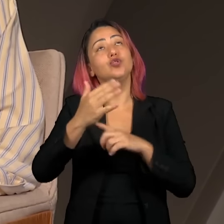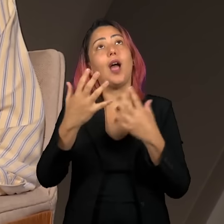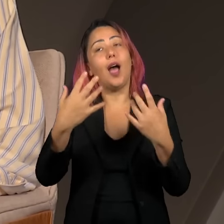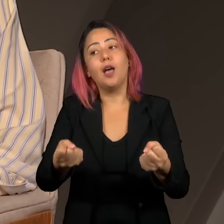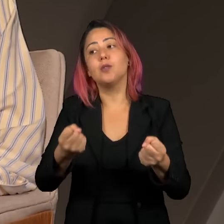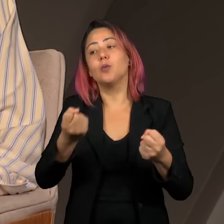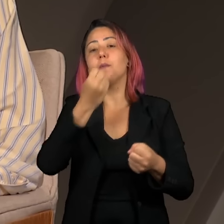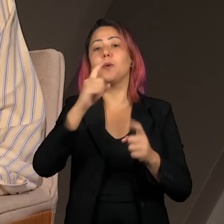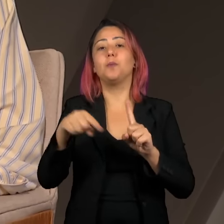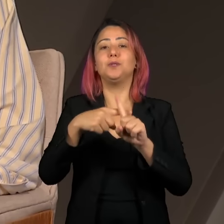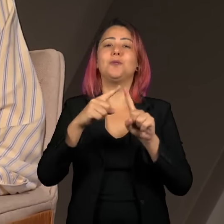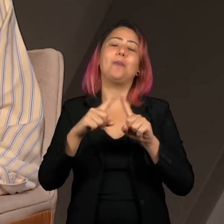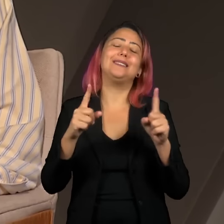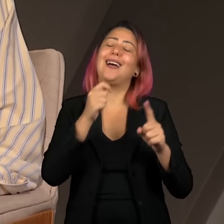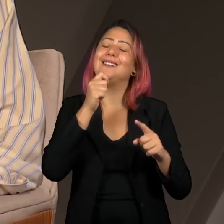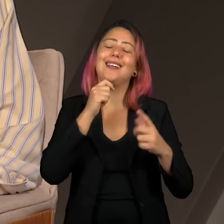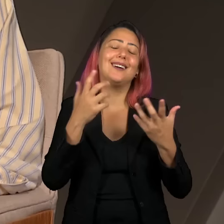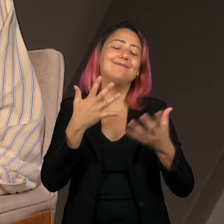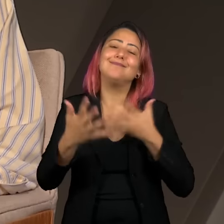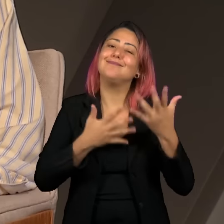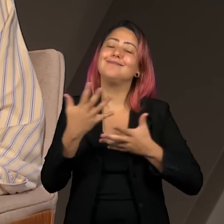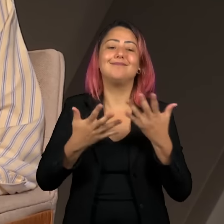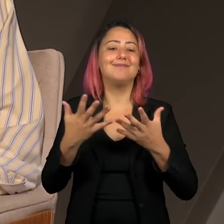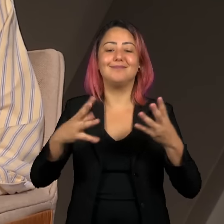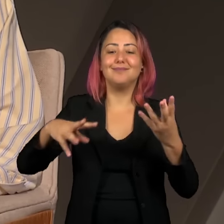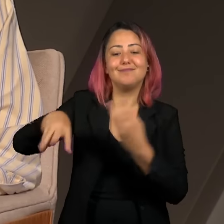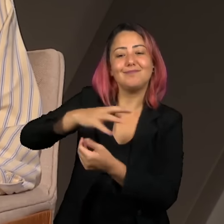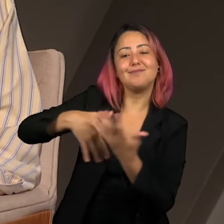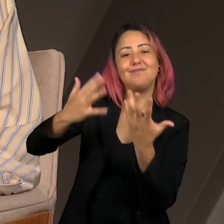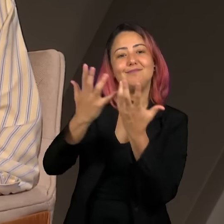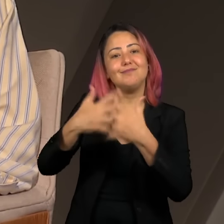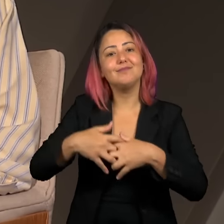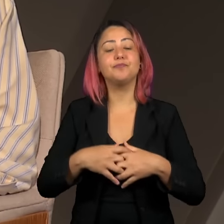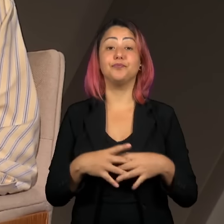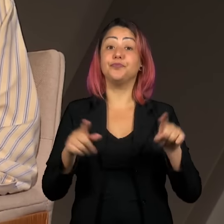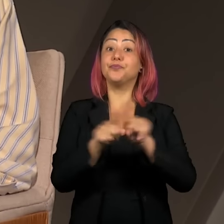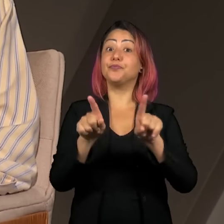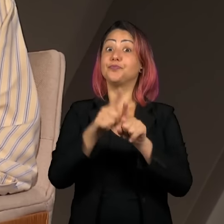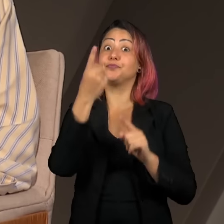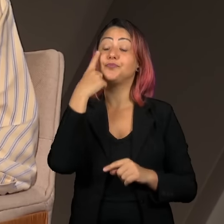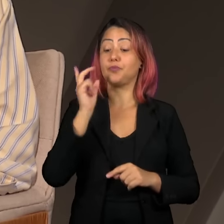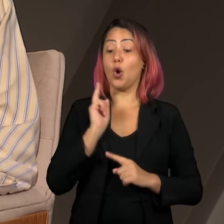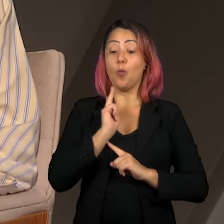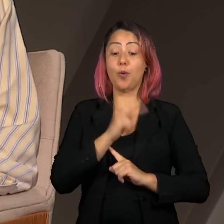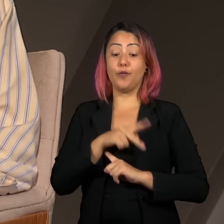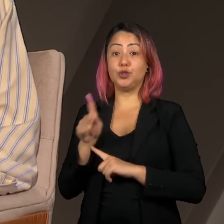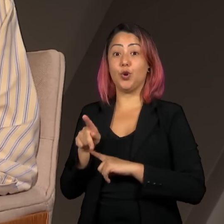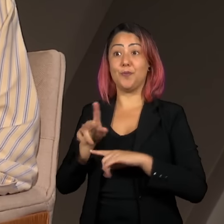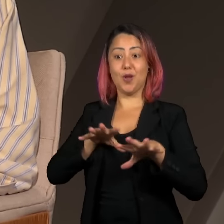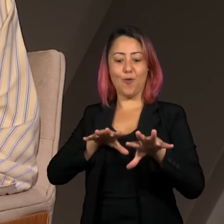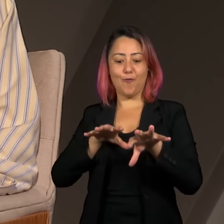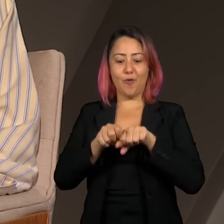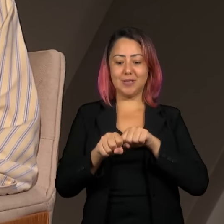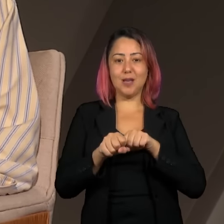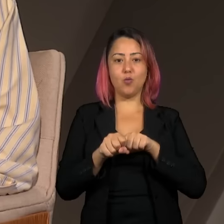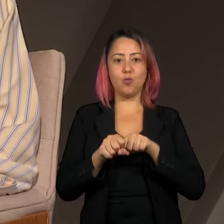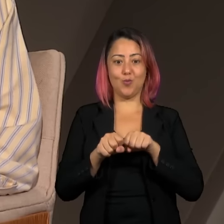muito desarticulado e quando a gente vê a formação do professor para poder trabalhar Isso tá mais desarticulado